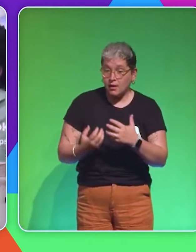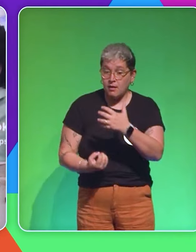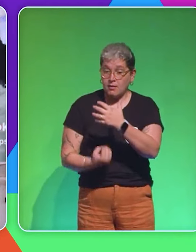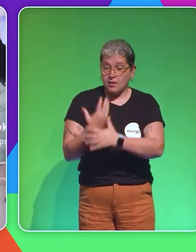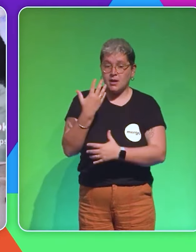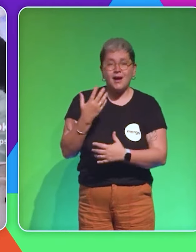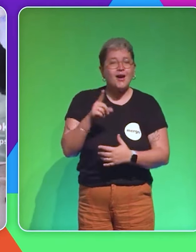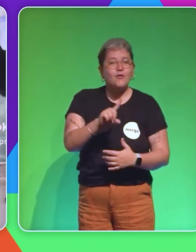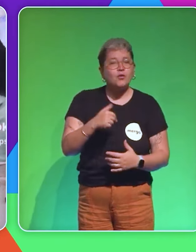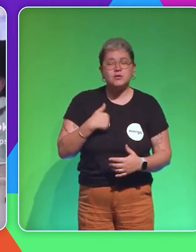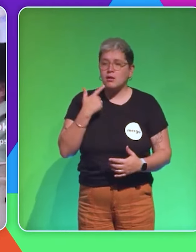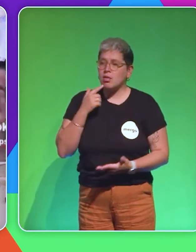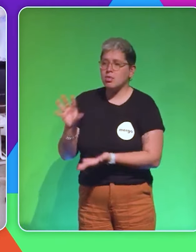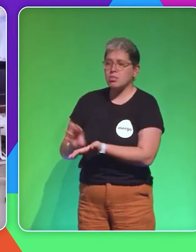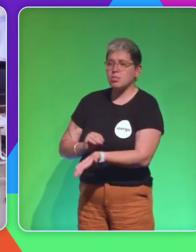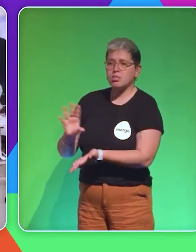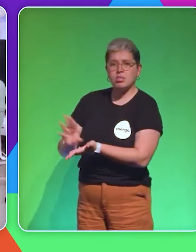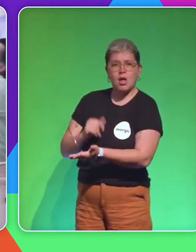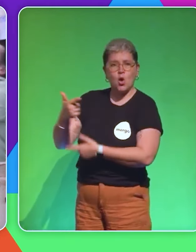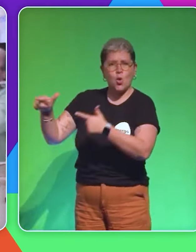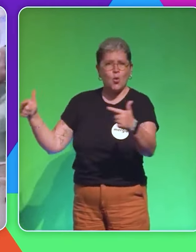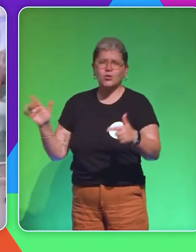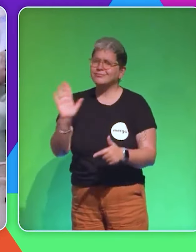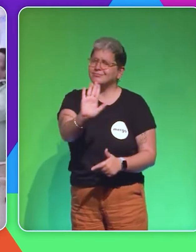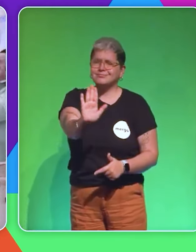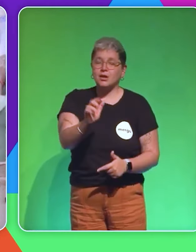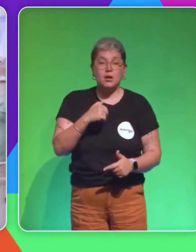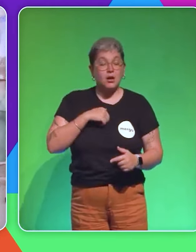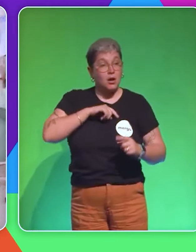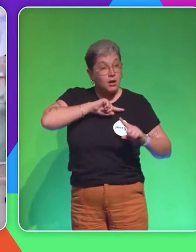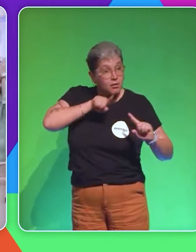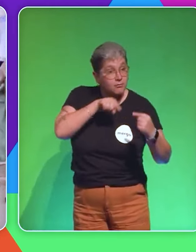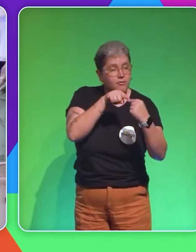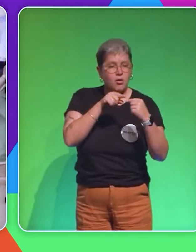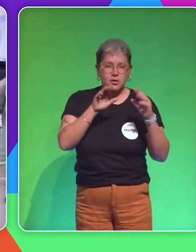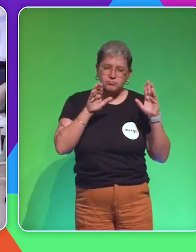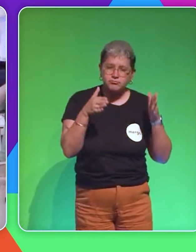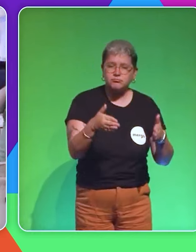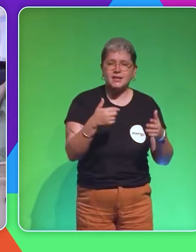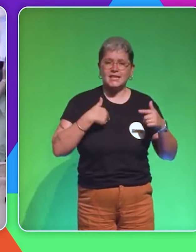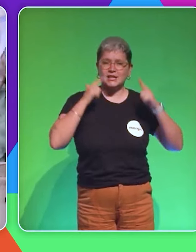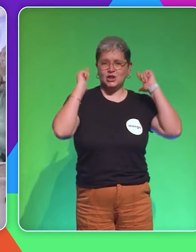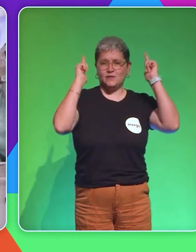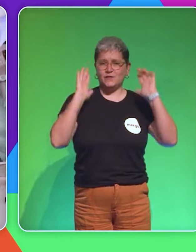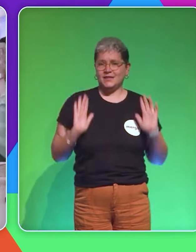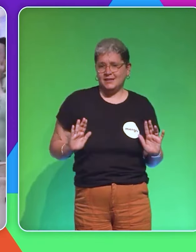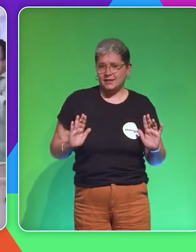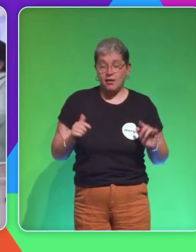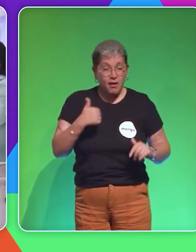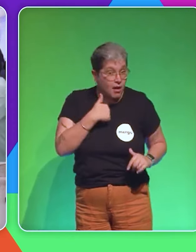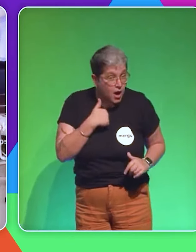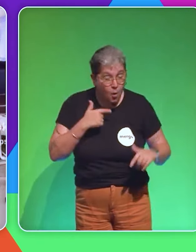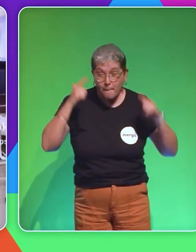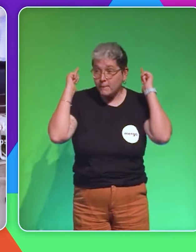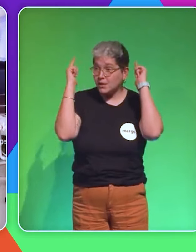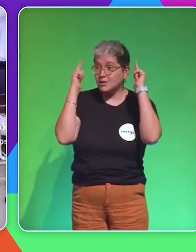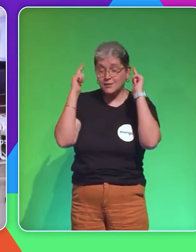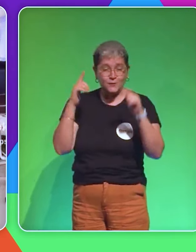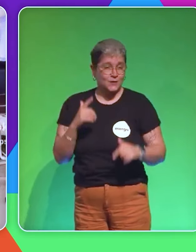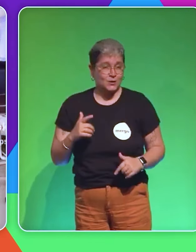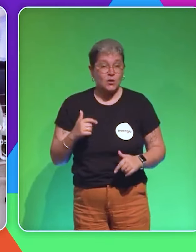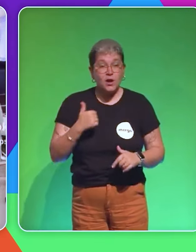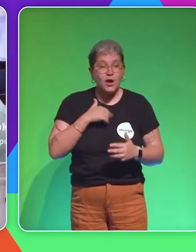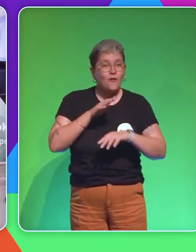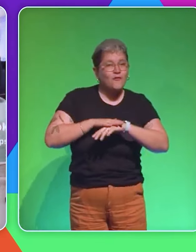outros Foca no seu propósito faz o seu trabalho direito e se divirta se divirta eu me divirto muito fazendo isso daqui fazendo